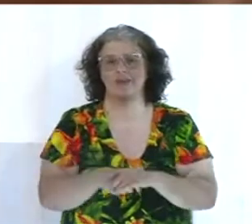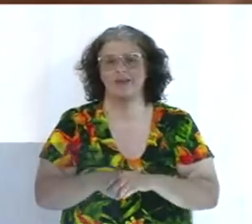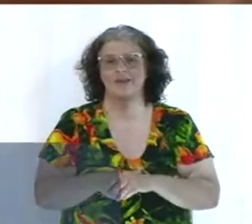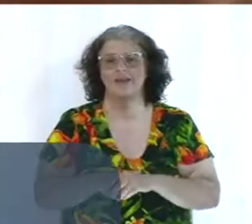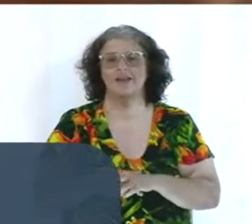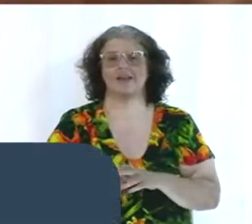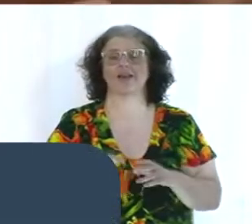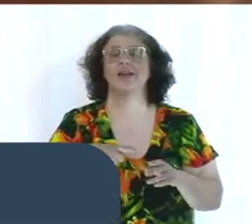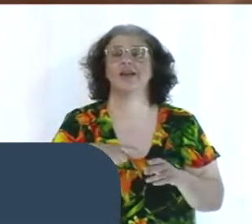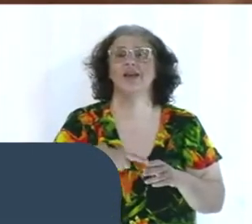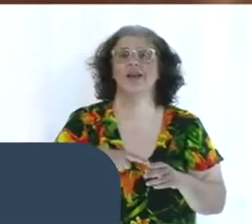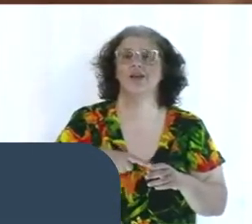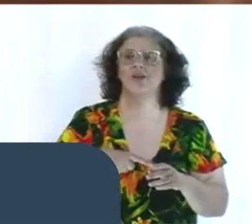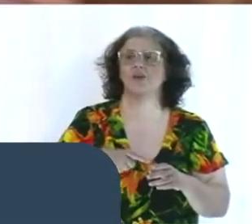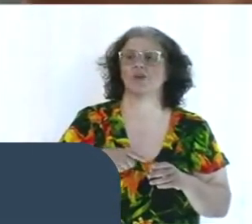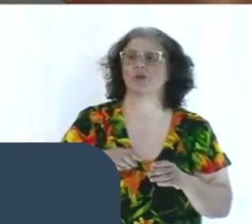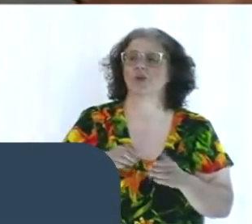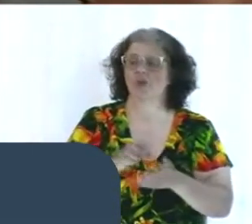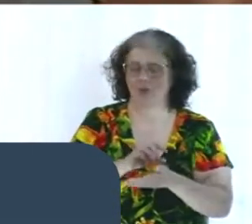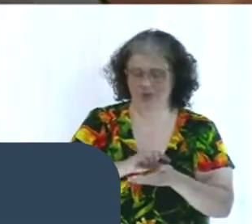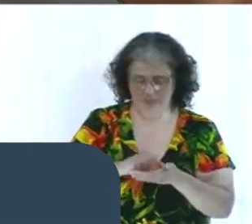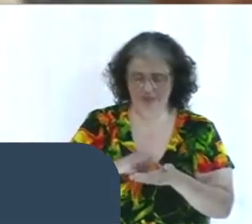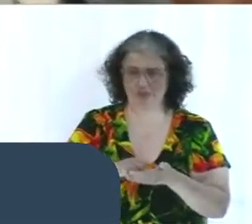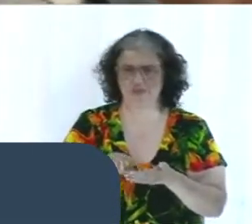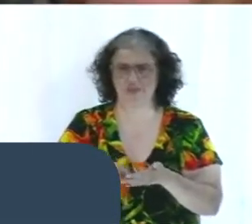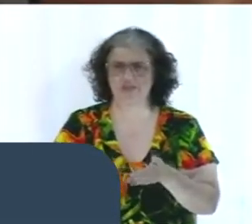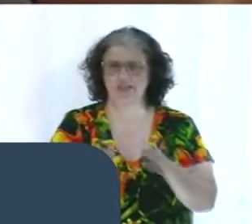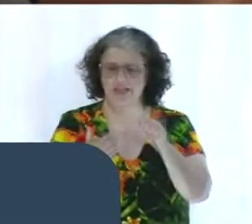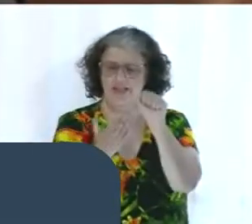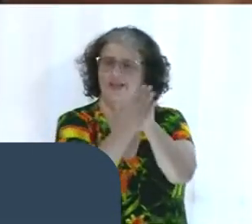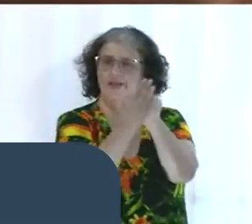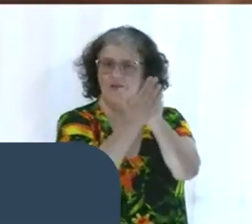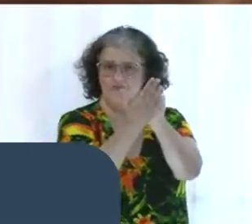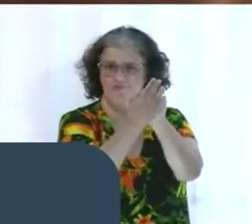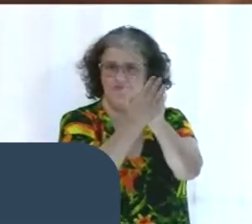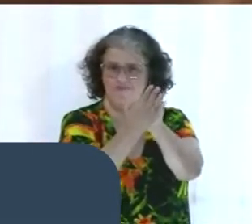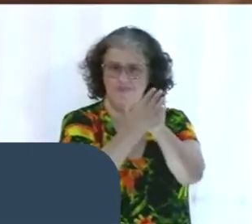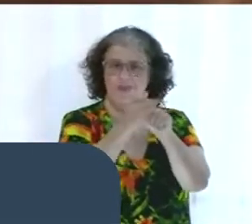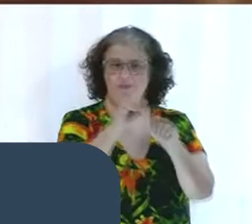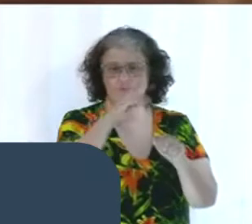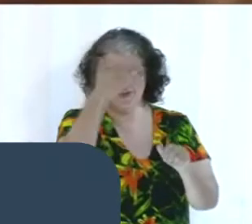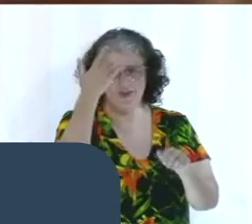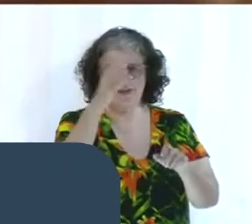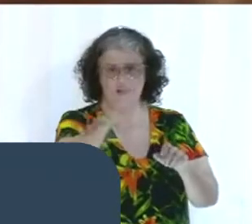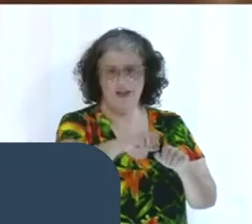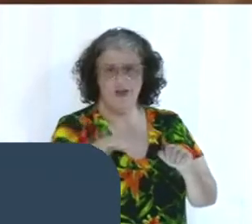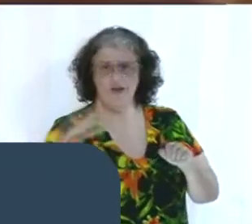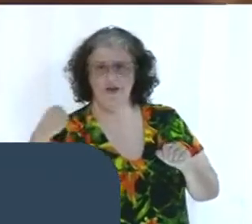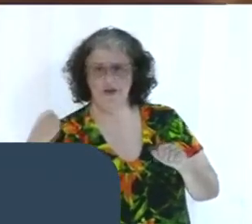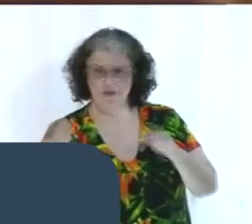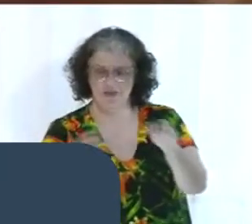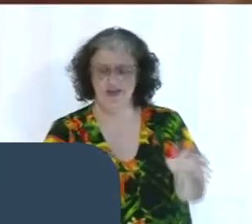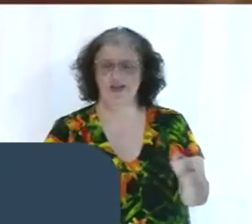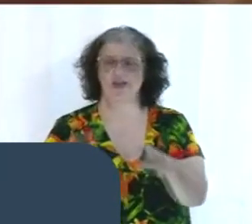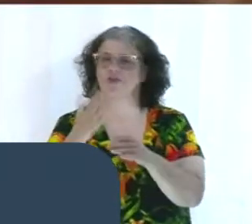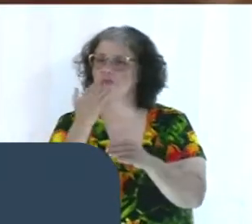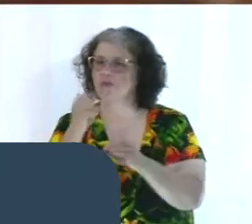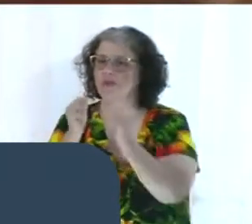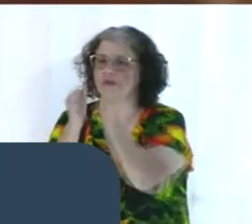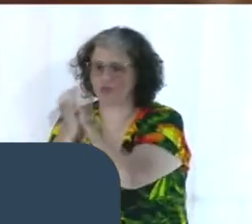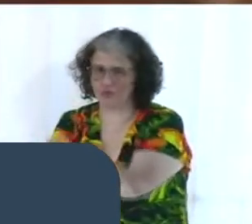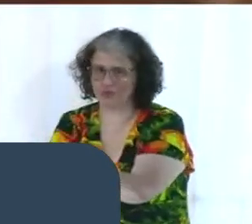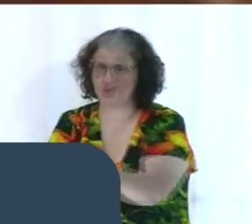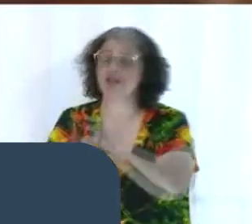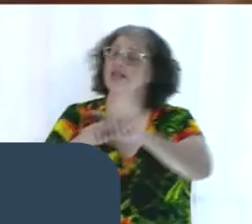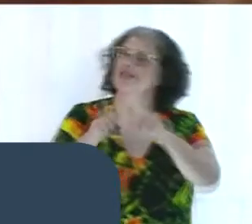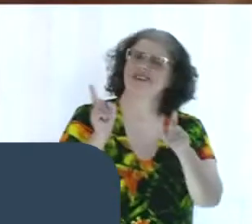ele. Esse texto não é evangelístico, essa verdade de Jesus não está falando para um coração que está querendo fechar para Jesus. Ali é a porta da igreja